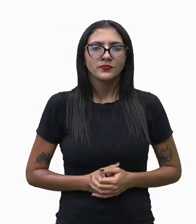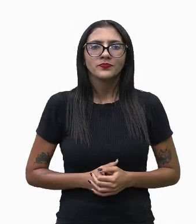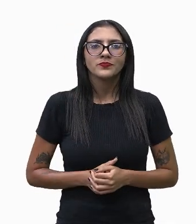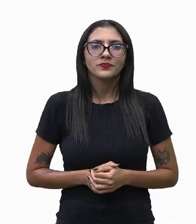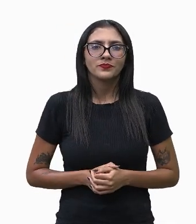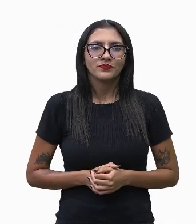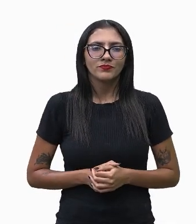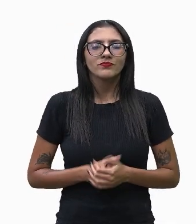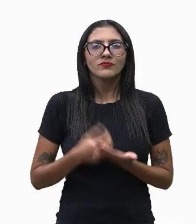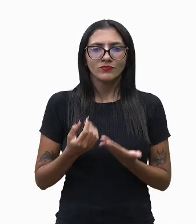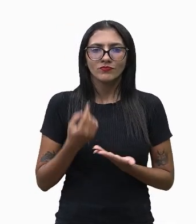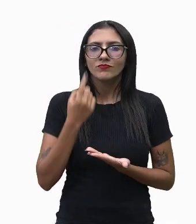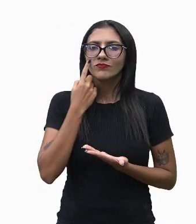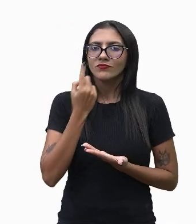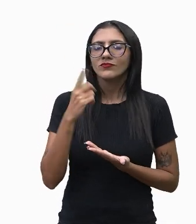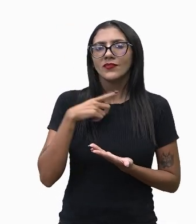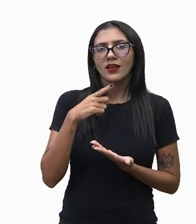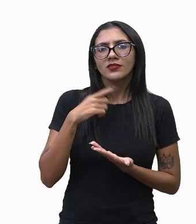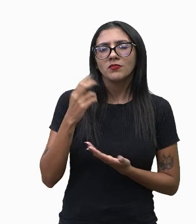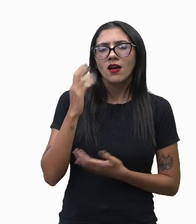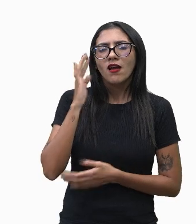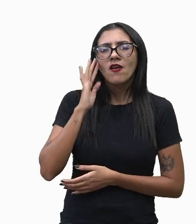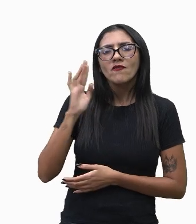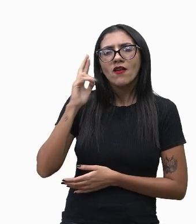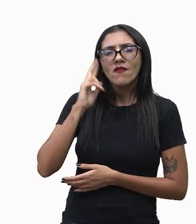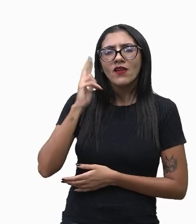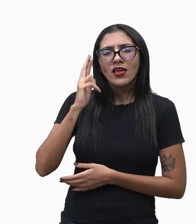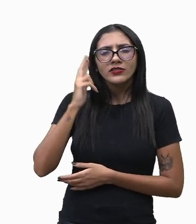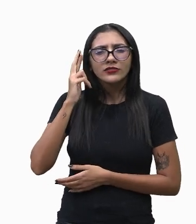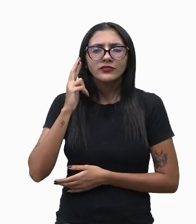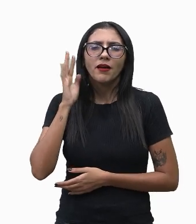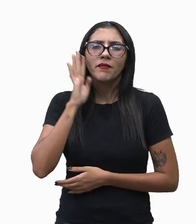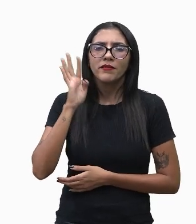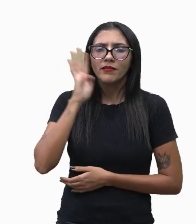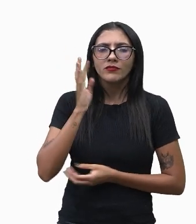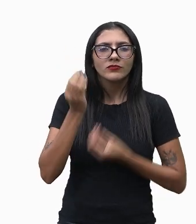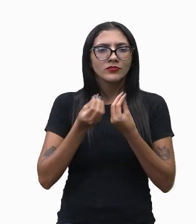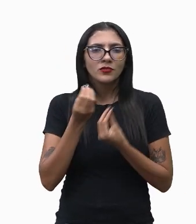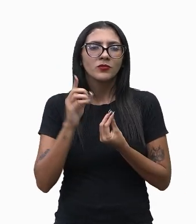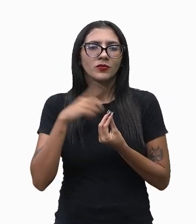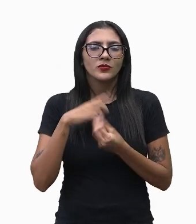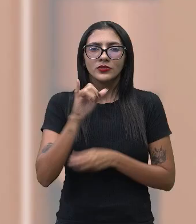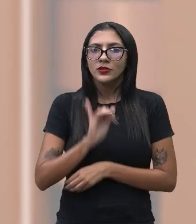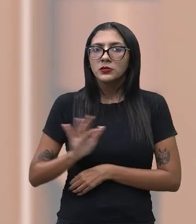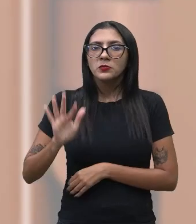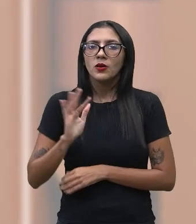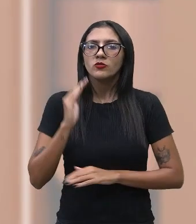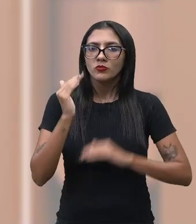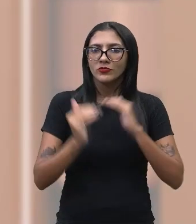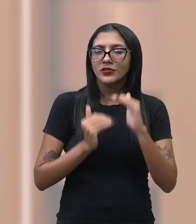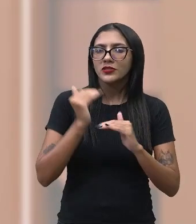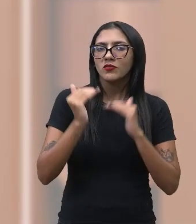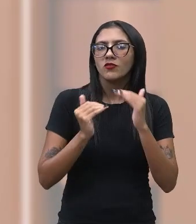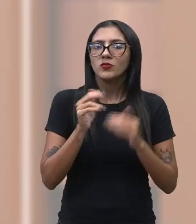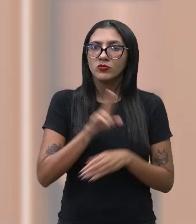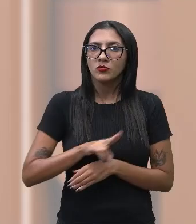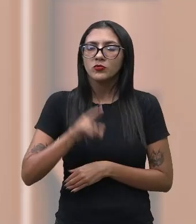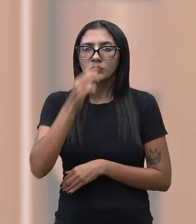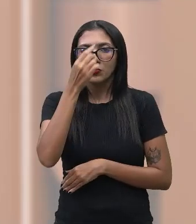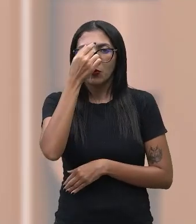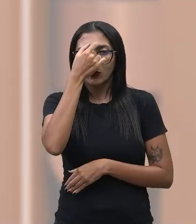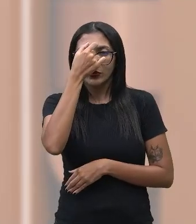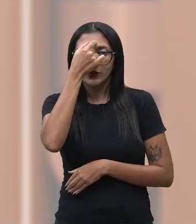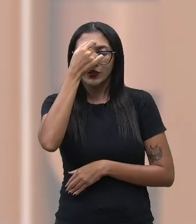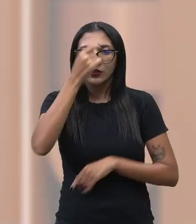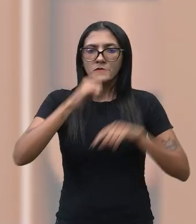nossa reflexão, né, dessa ilustração sobre o desenvolvimento sustentável, sobre